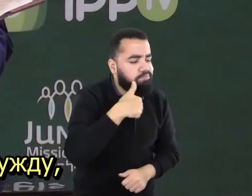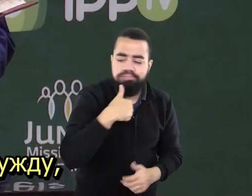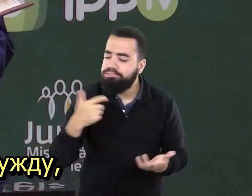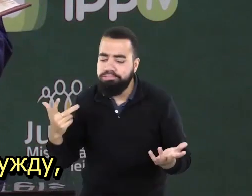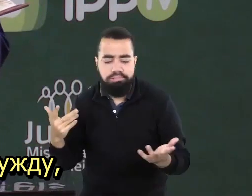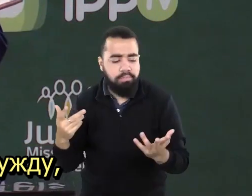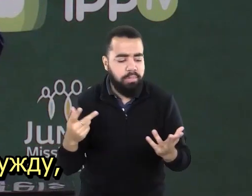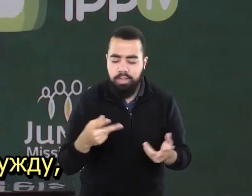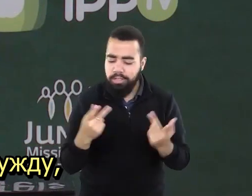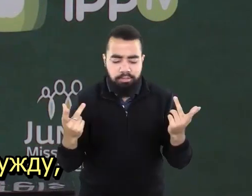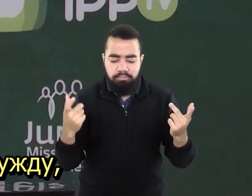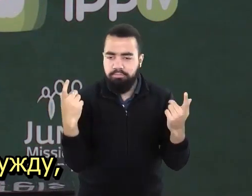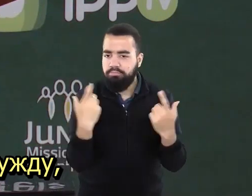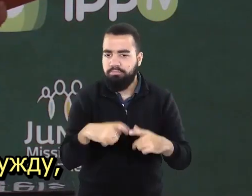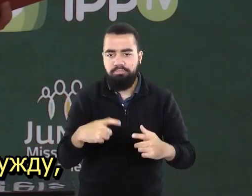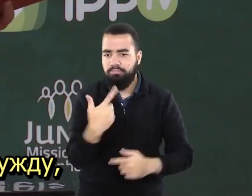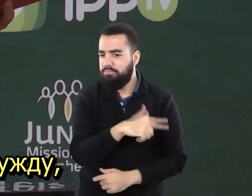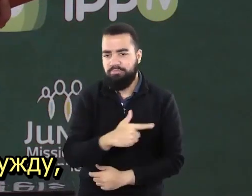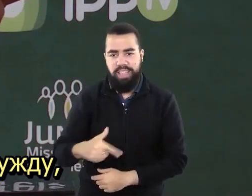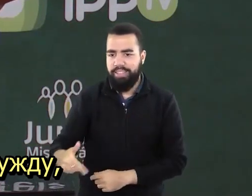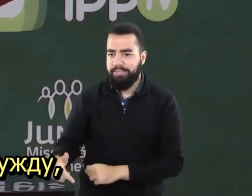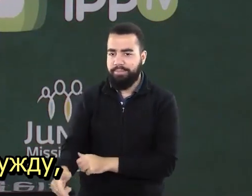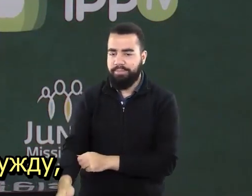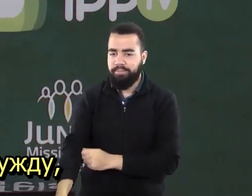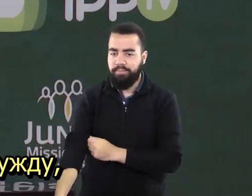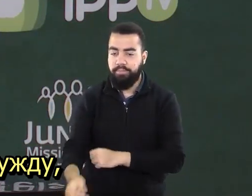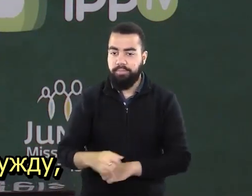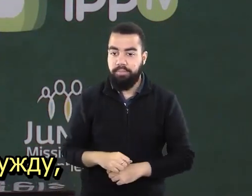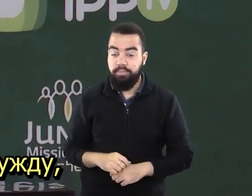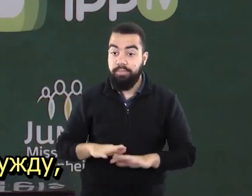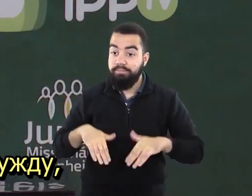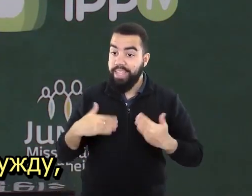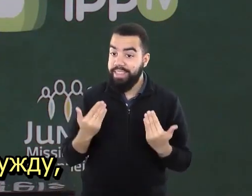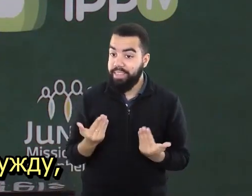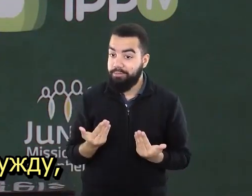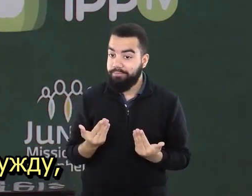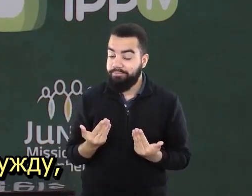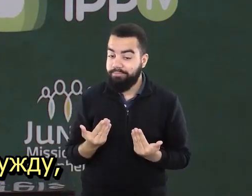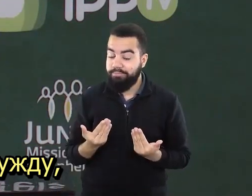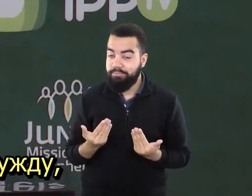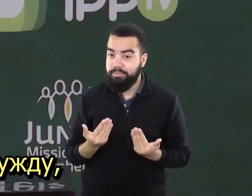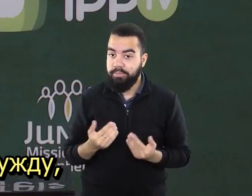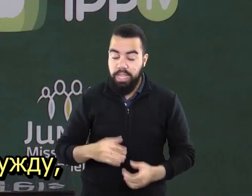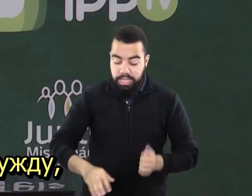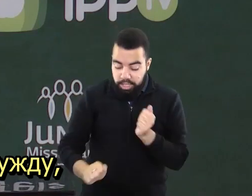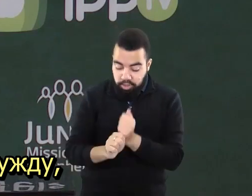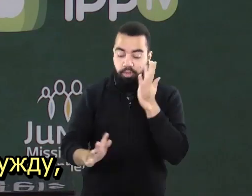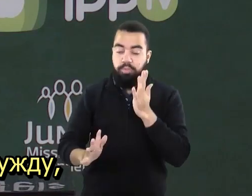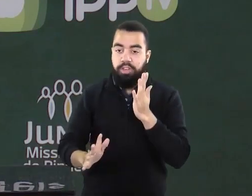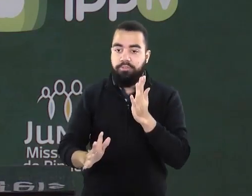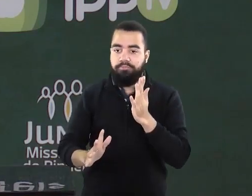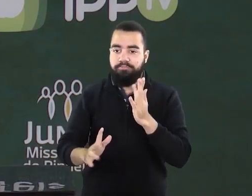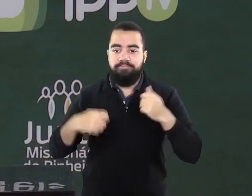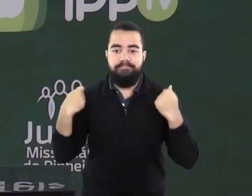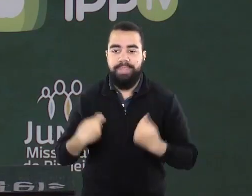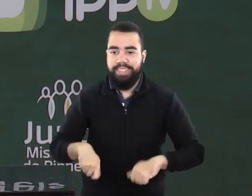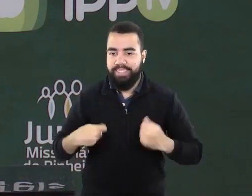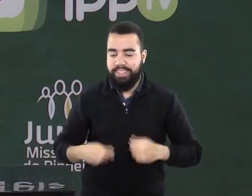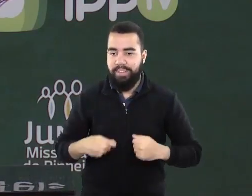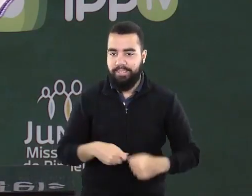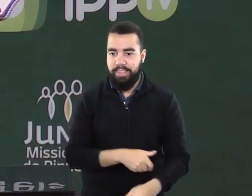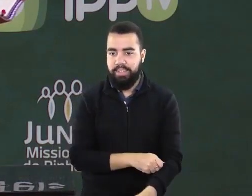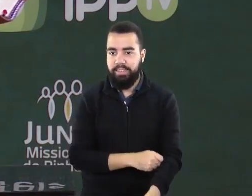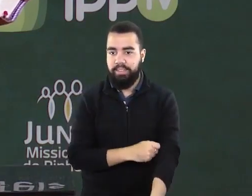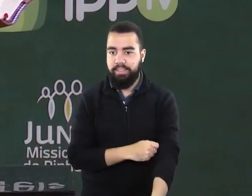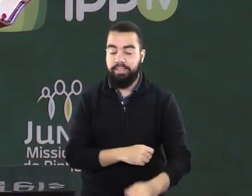Entretanto, não foi o homem que descobriu sua necessidade, mas foi